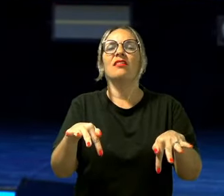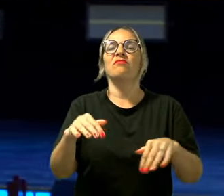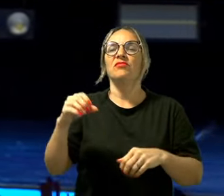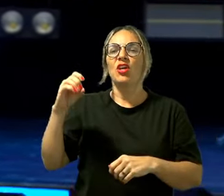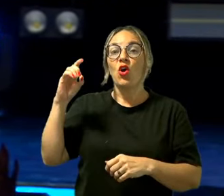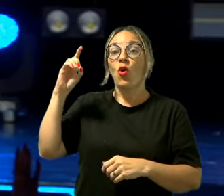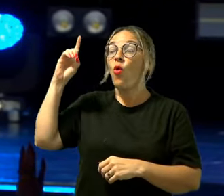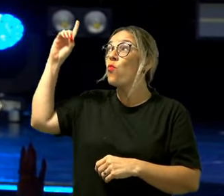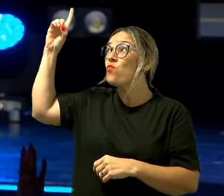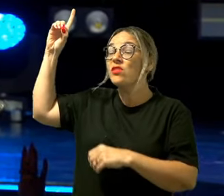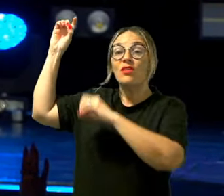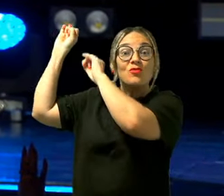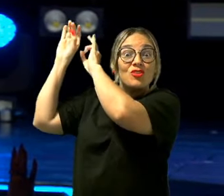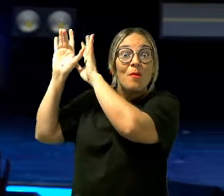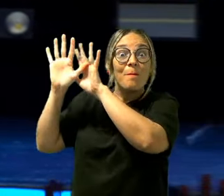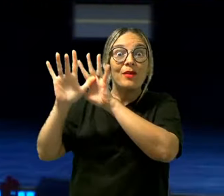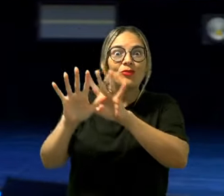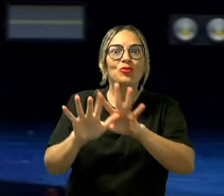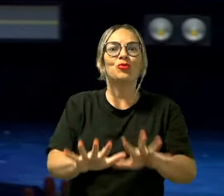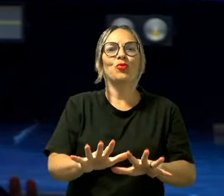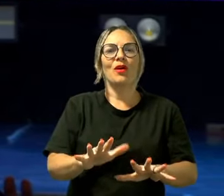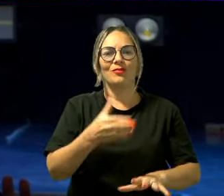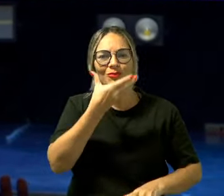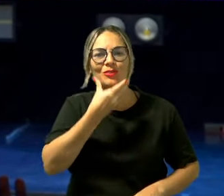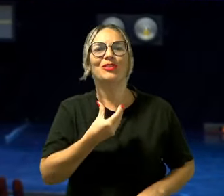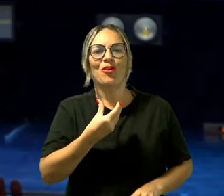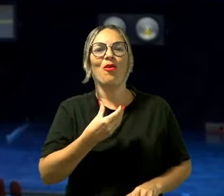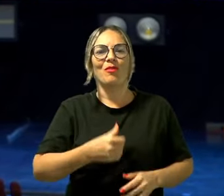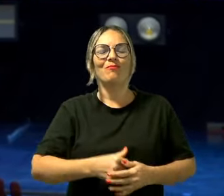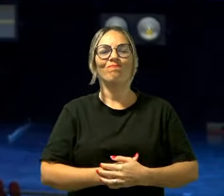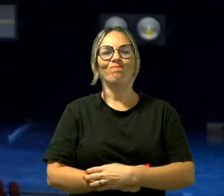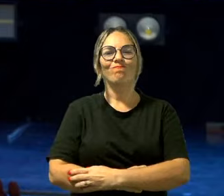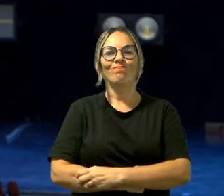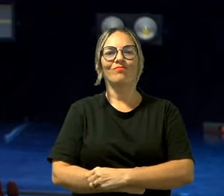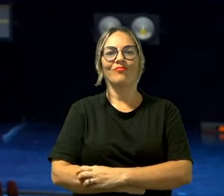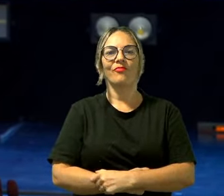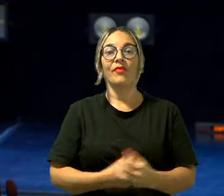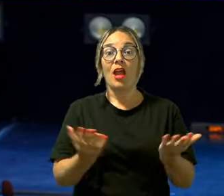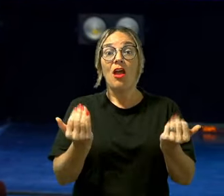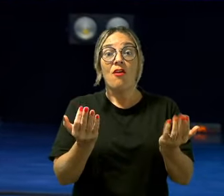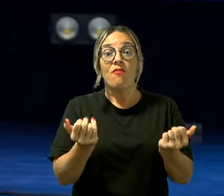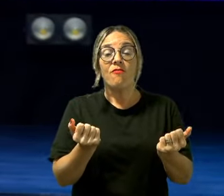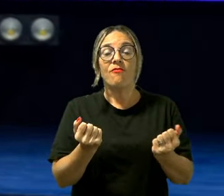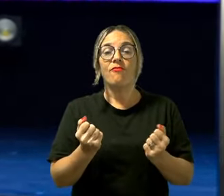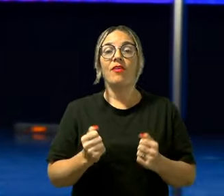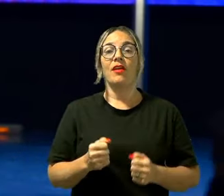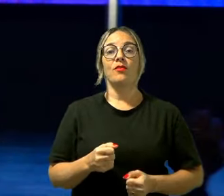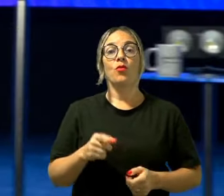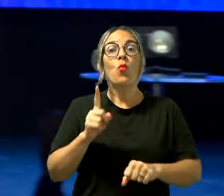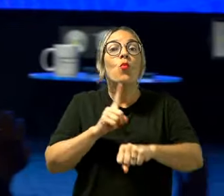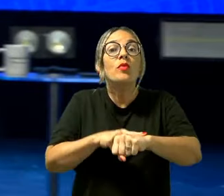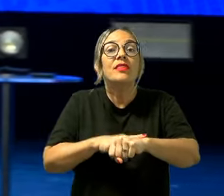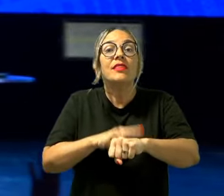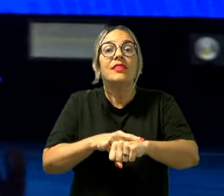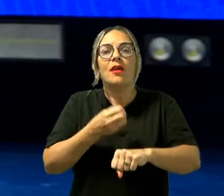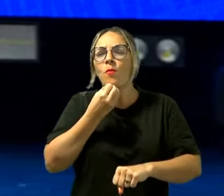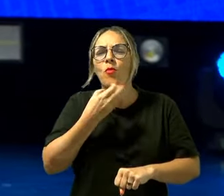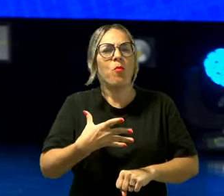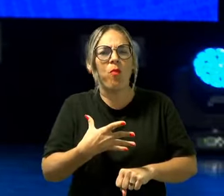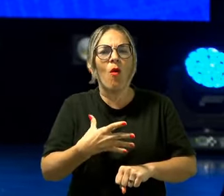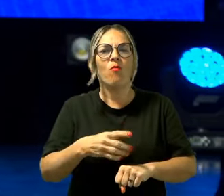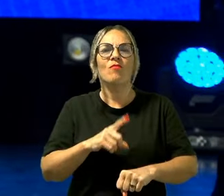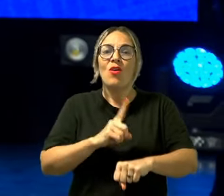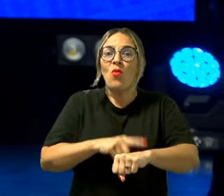para dizer: vem uma estação de alargar as tendas, de alargar a fronteira, vem uma estação